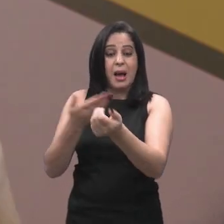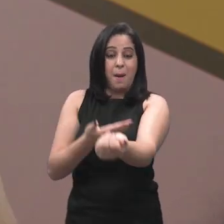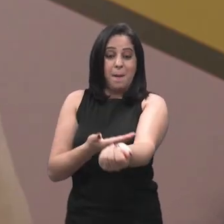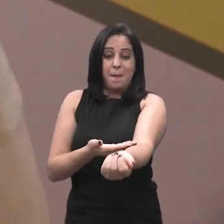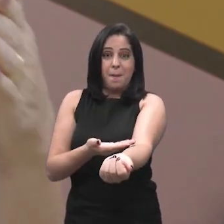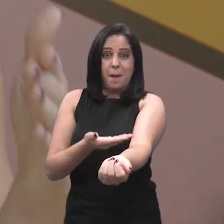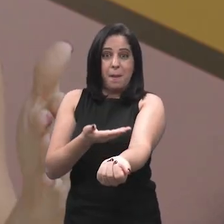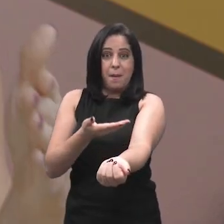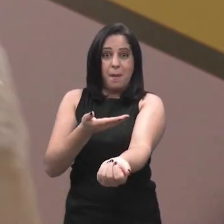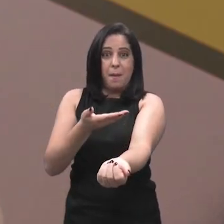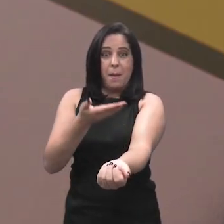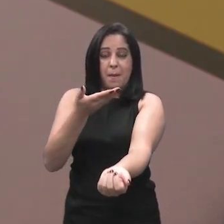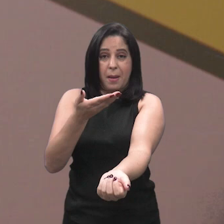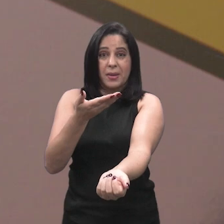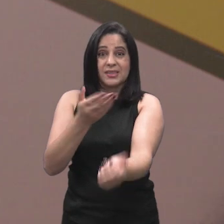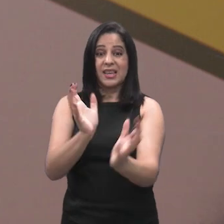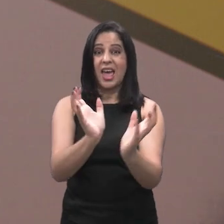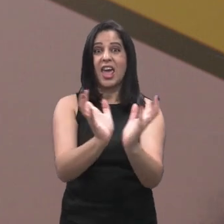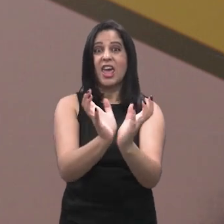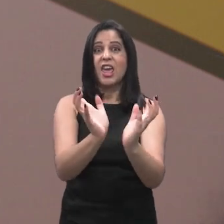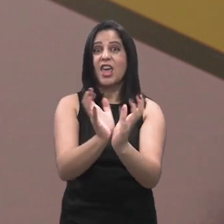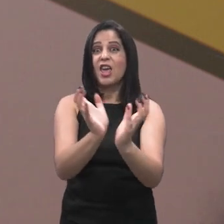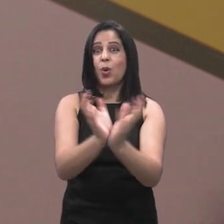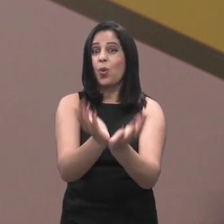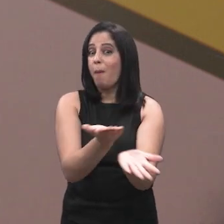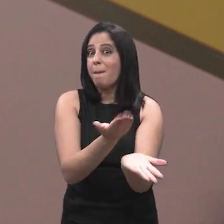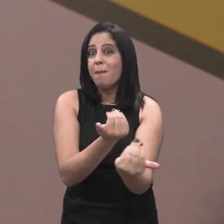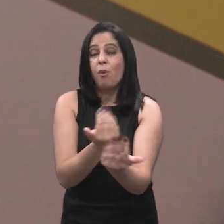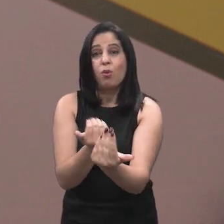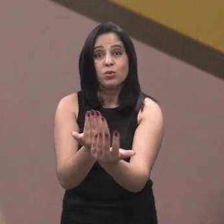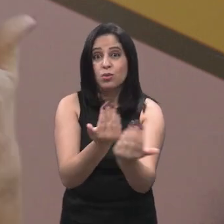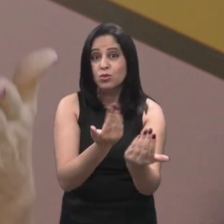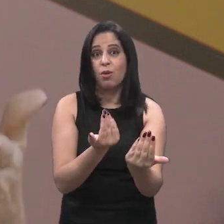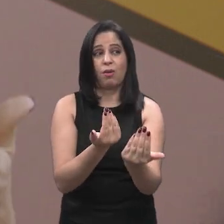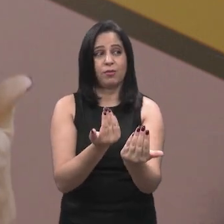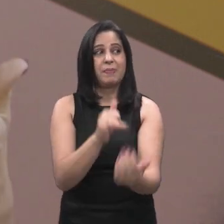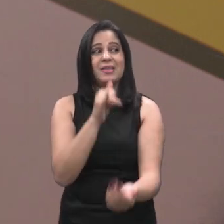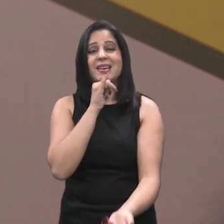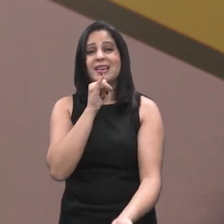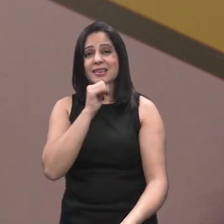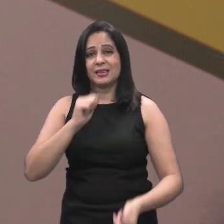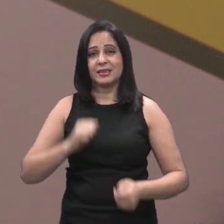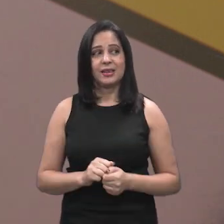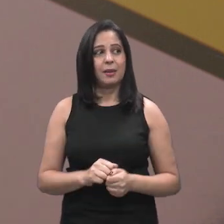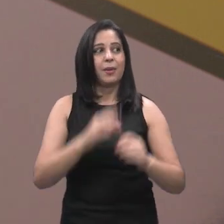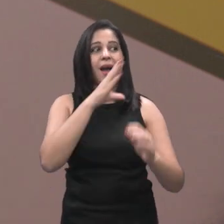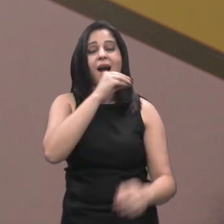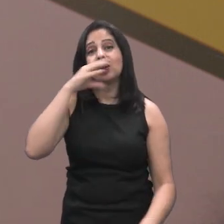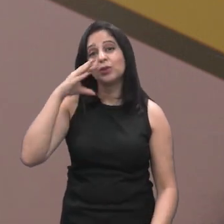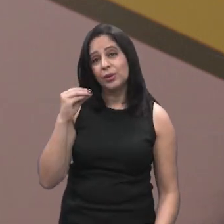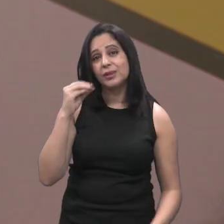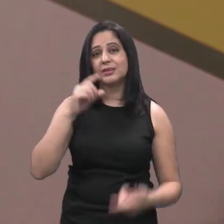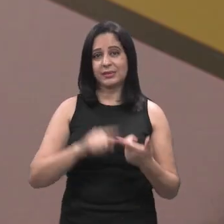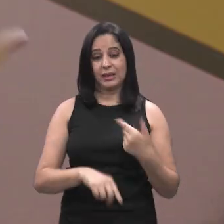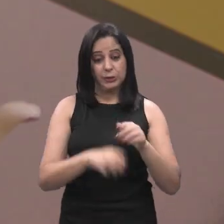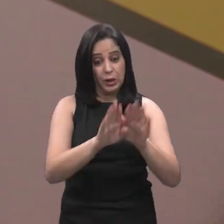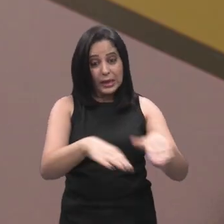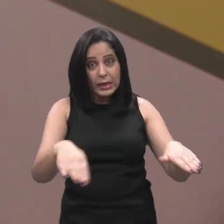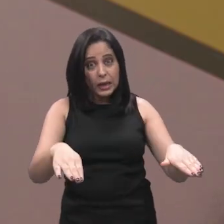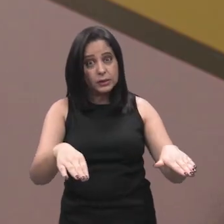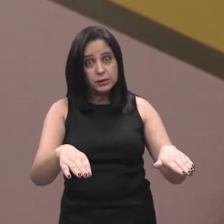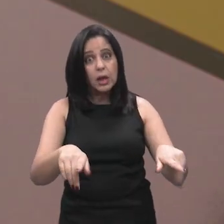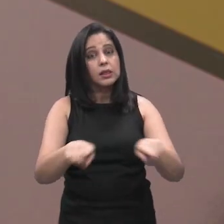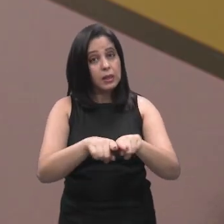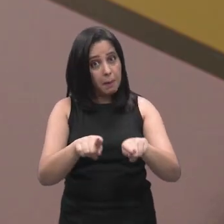cada vez mais jovens. Por exemplo, adolescentes e até mesmo crianças. Tudo isso, a grande maioria dos casos, por